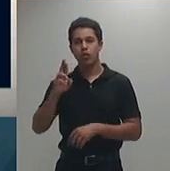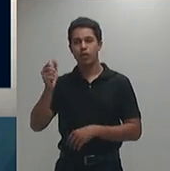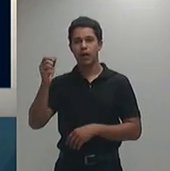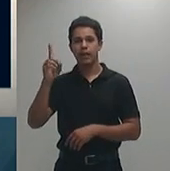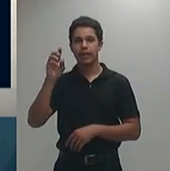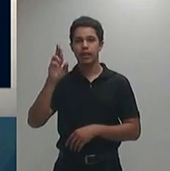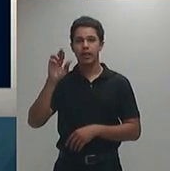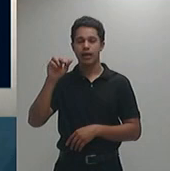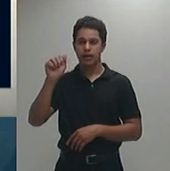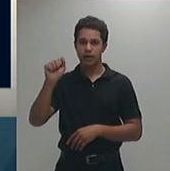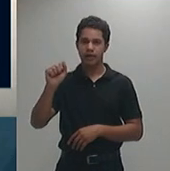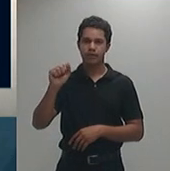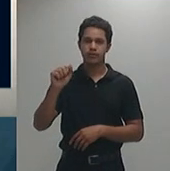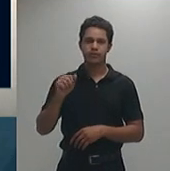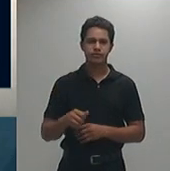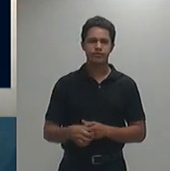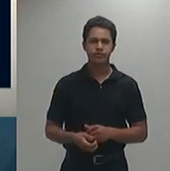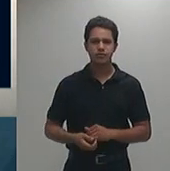barulho